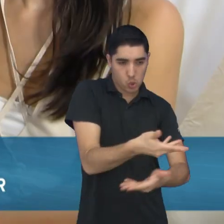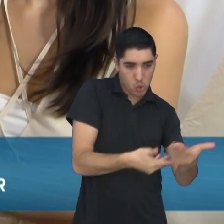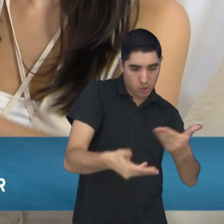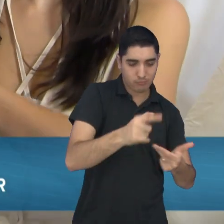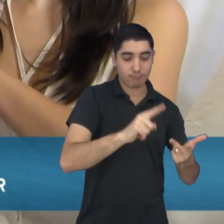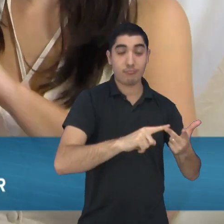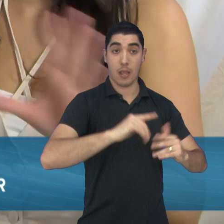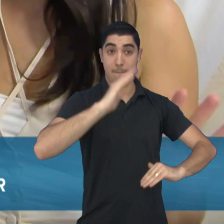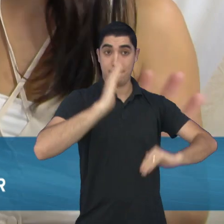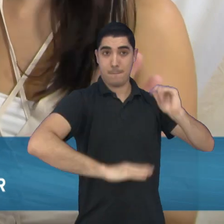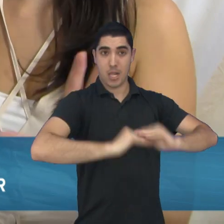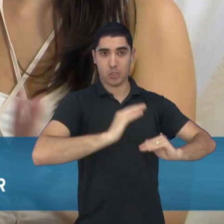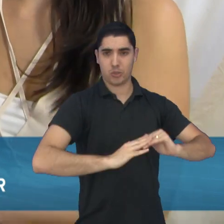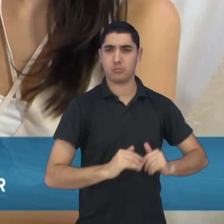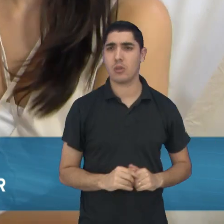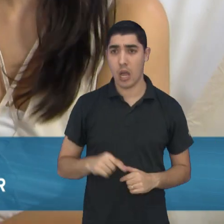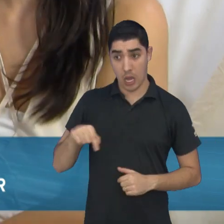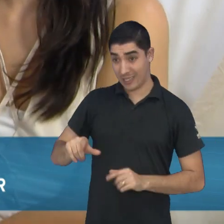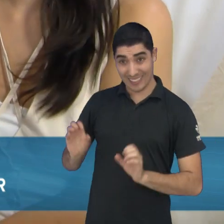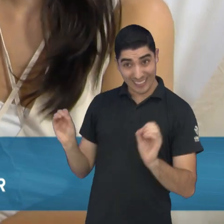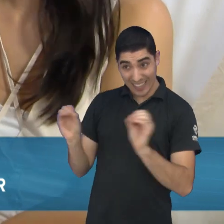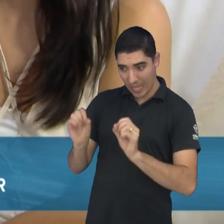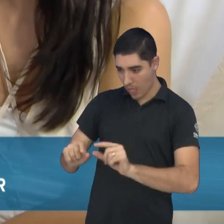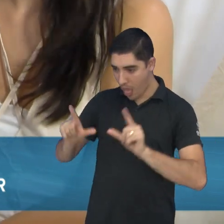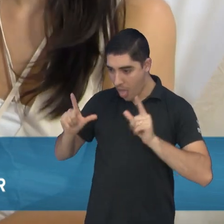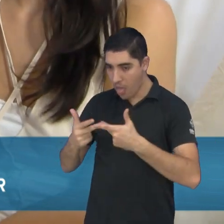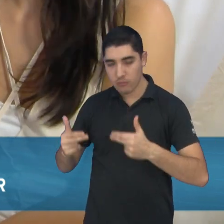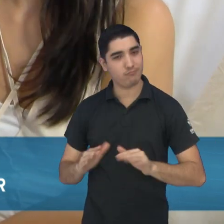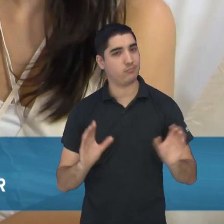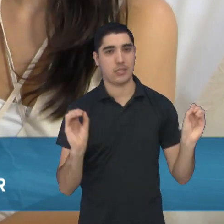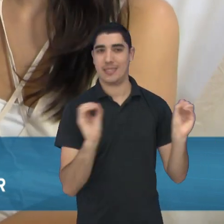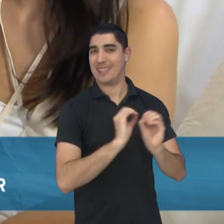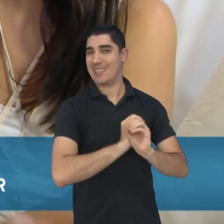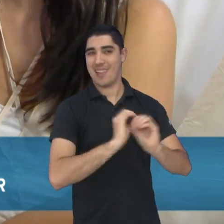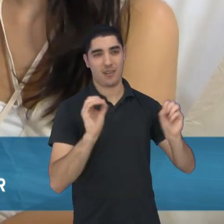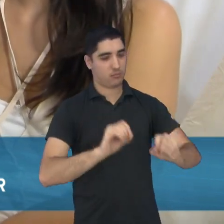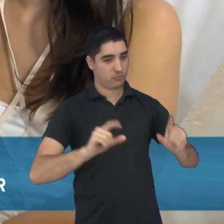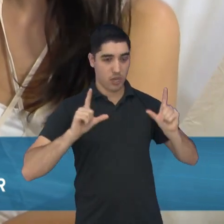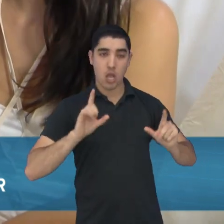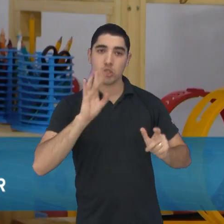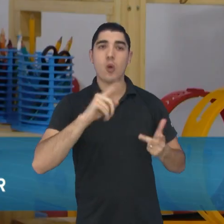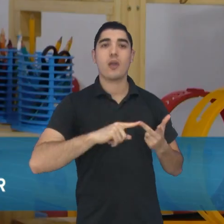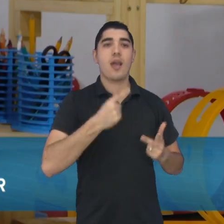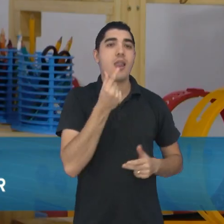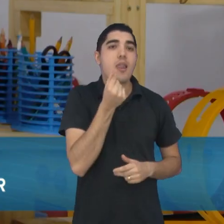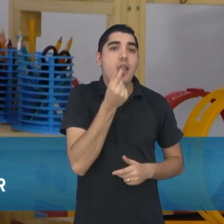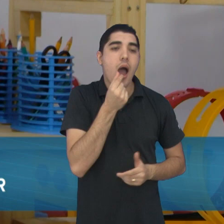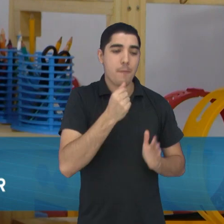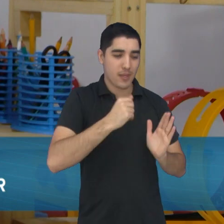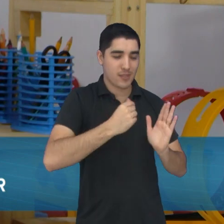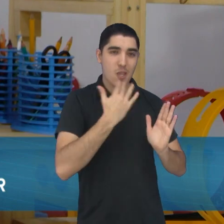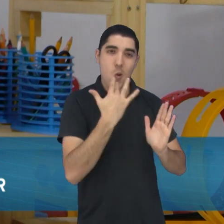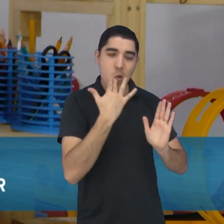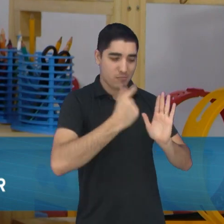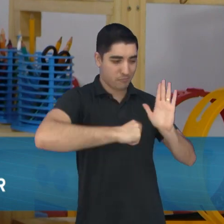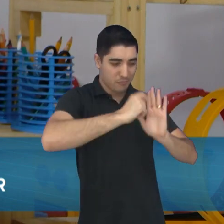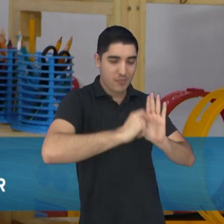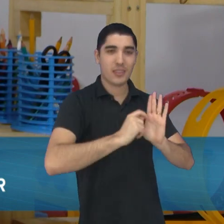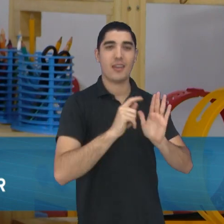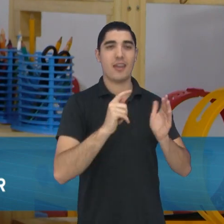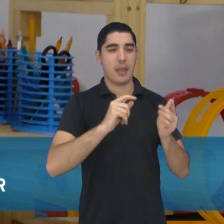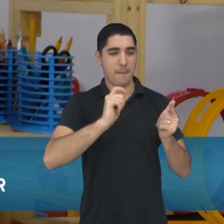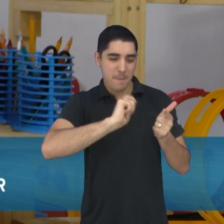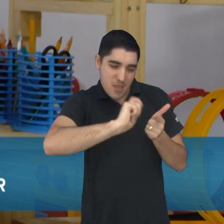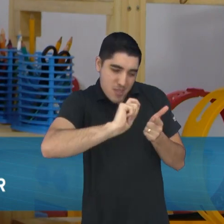prática. Então, aqui é 0 telas. Aqui é 0 telas. A gente opta pelo lápis de cor, pela canetinha, pelo giz,